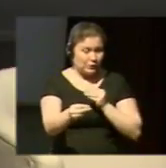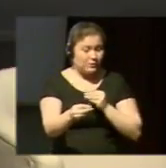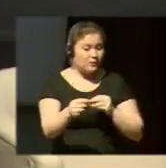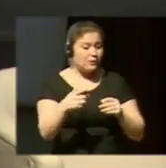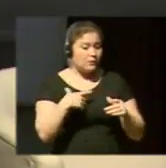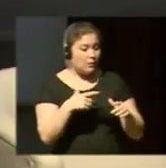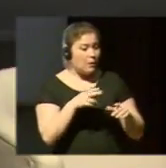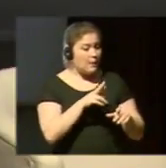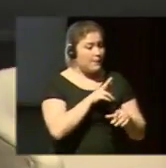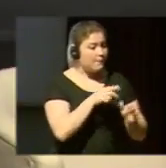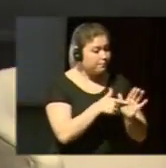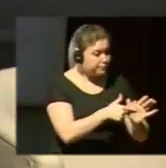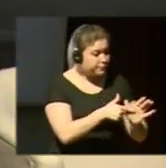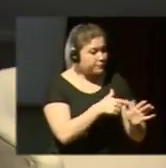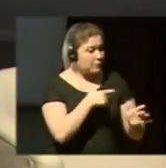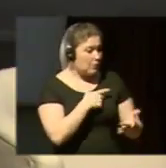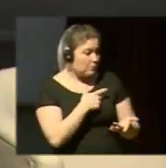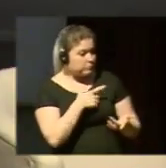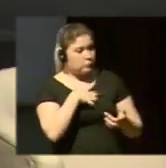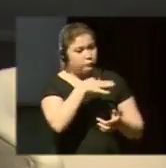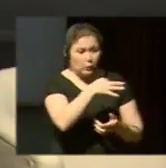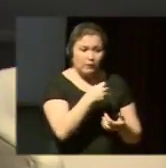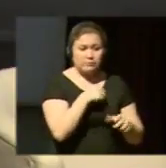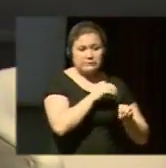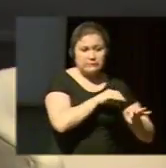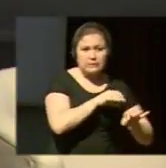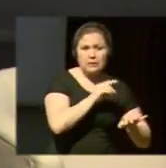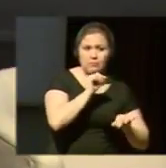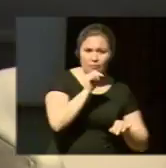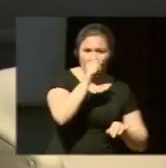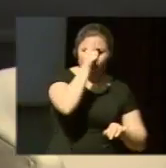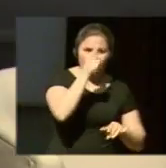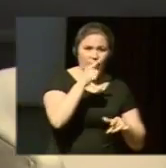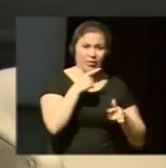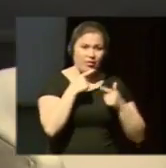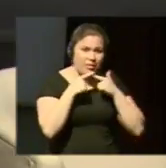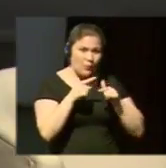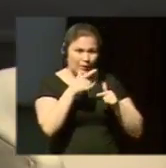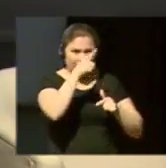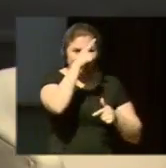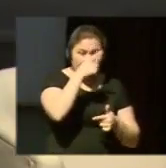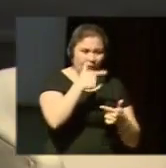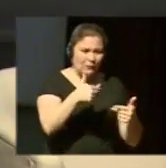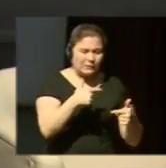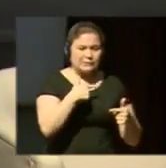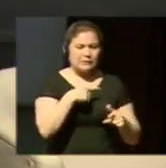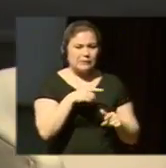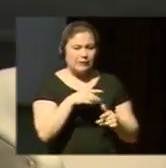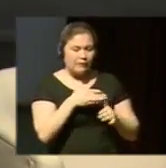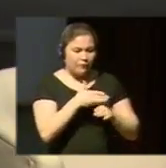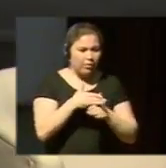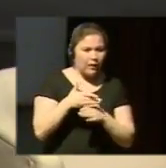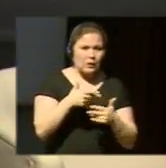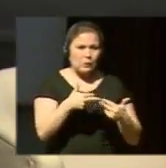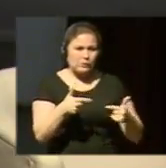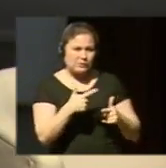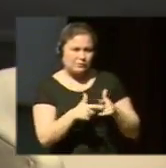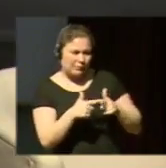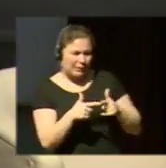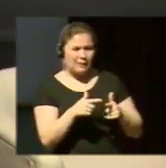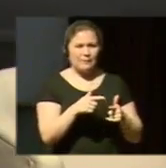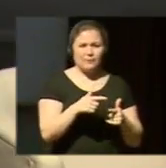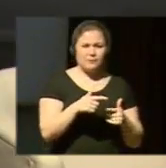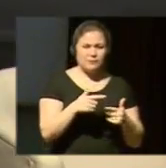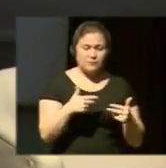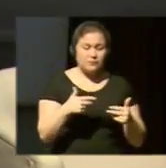para ensinar alemão, etc. Enfrentar burocracia e se propõe a ajudar